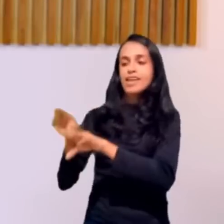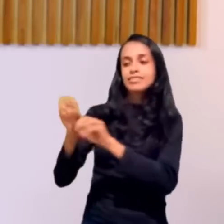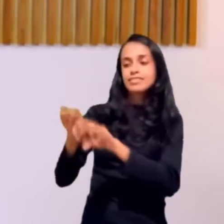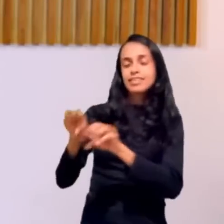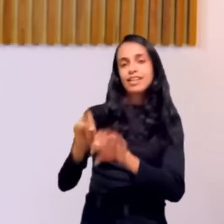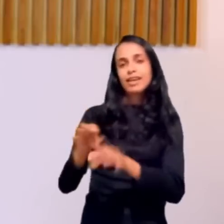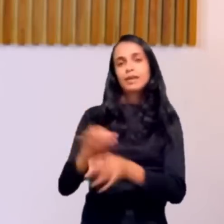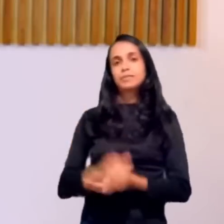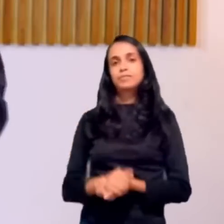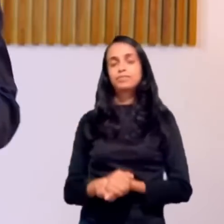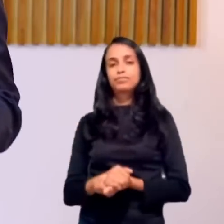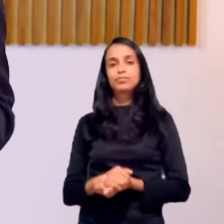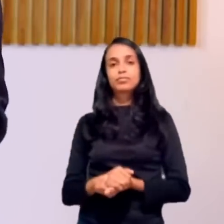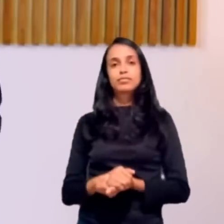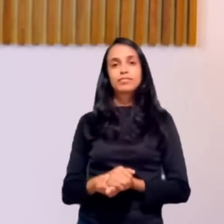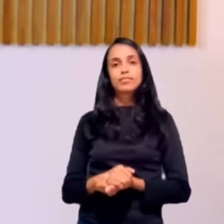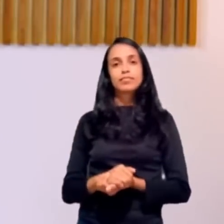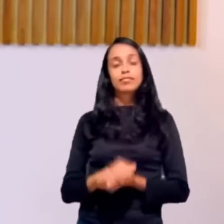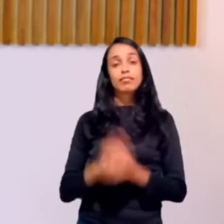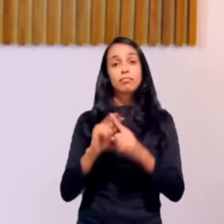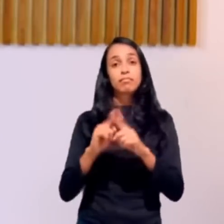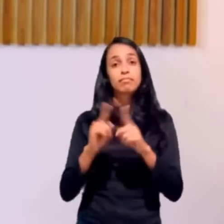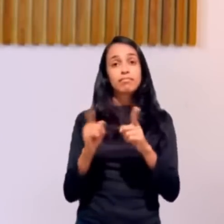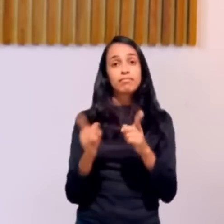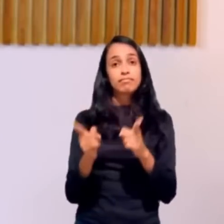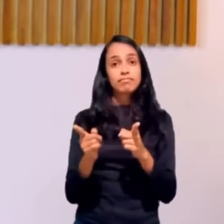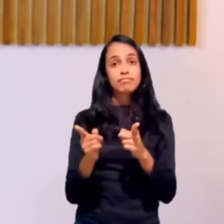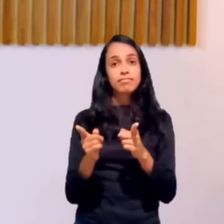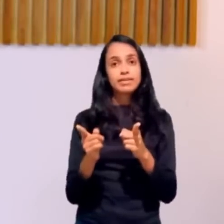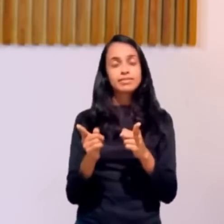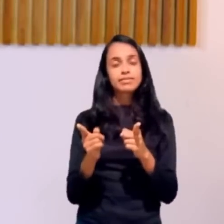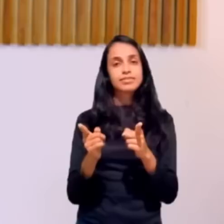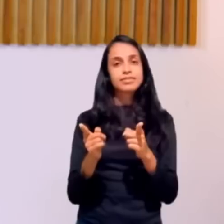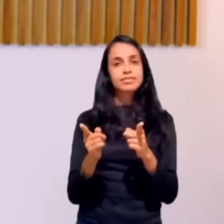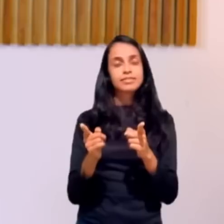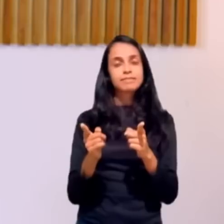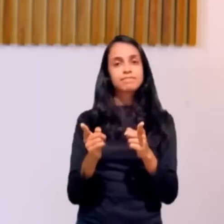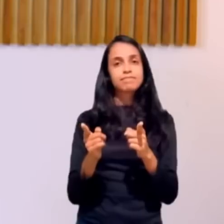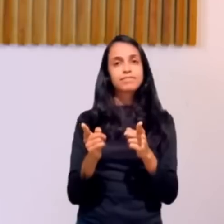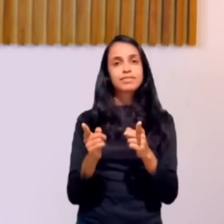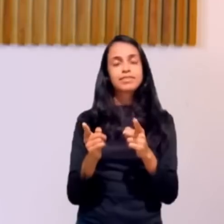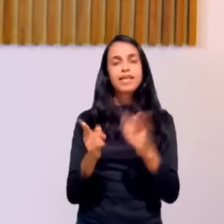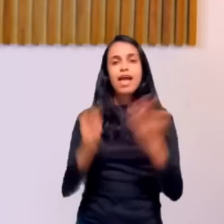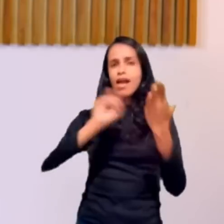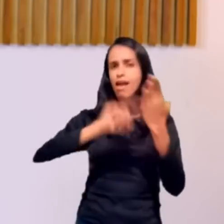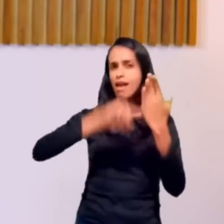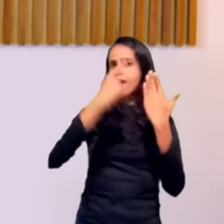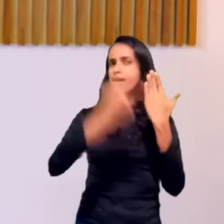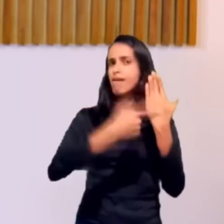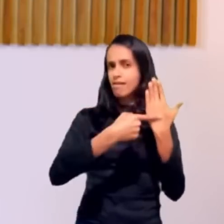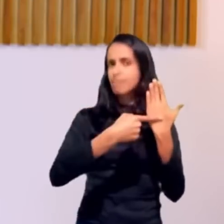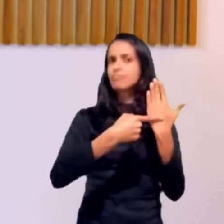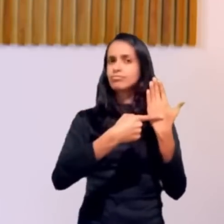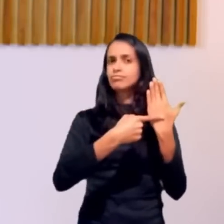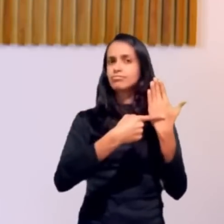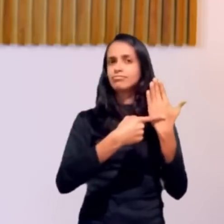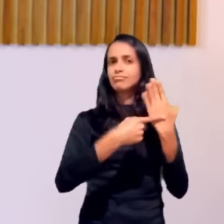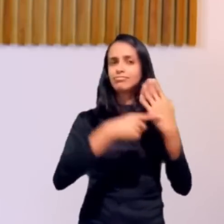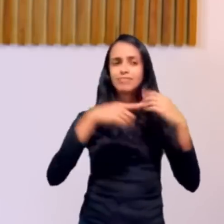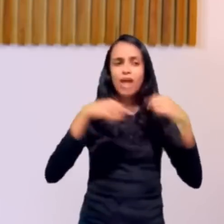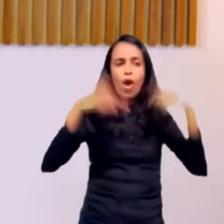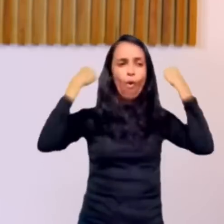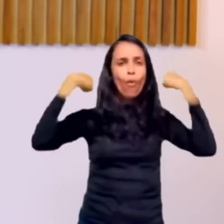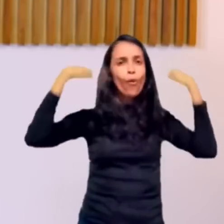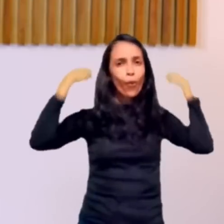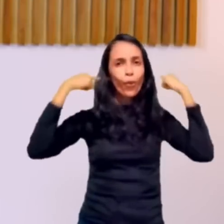Mas isso era apresentado de uma forma figurada. Pedro deveria cuidar daqueles